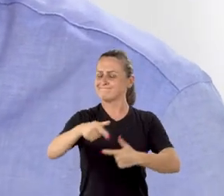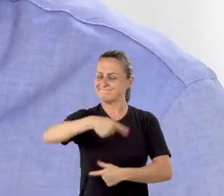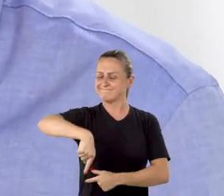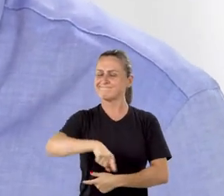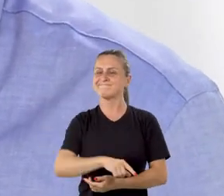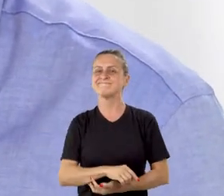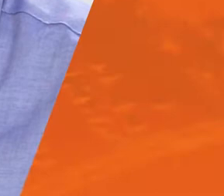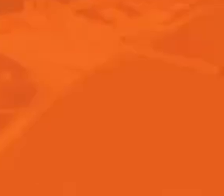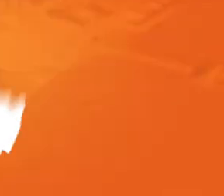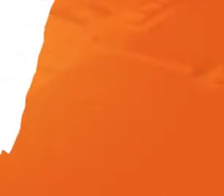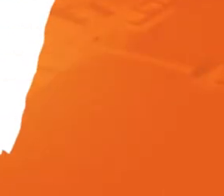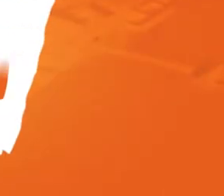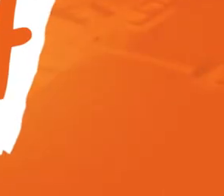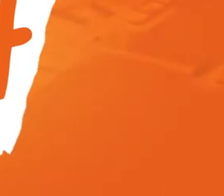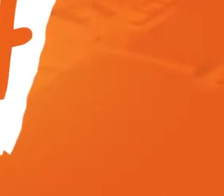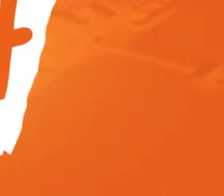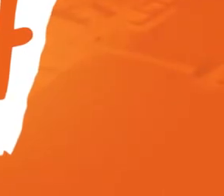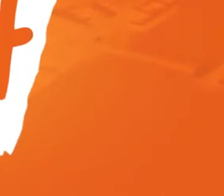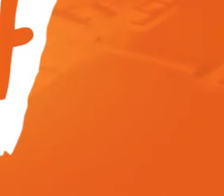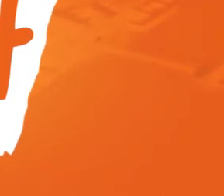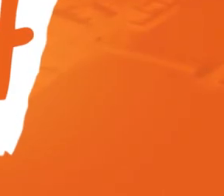e renda para nossa gente.